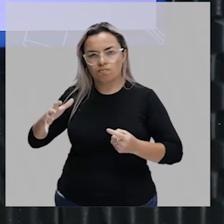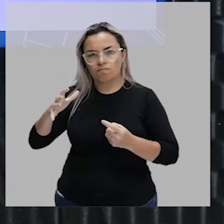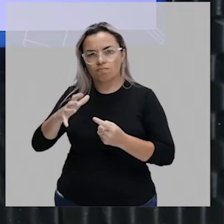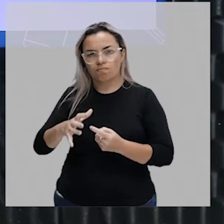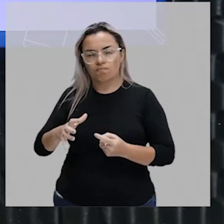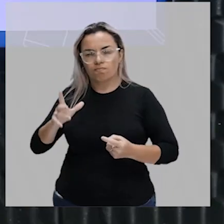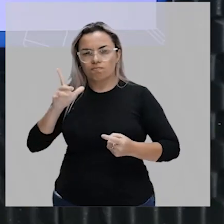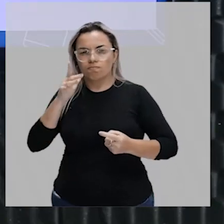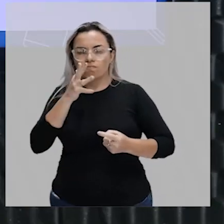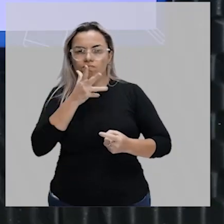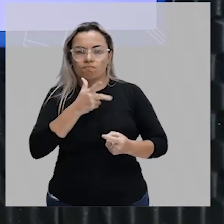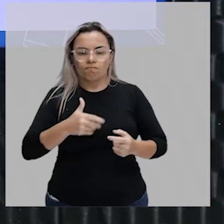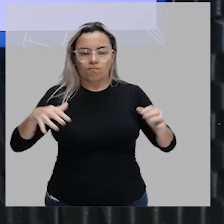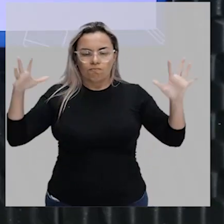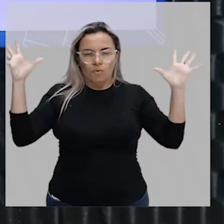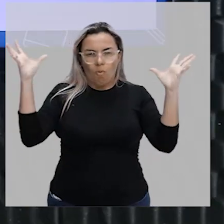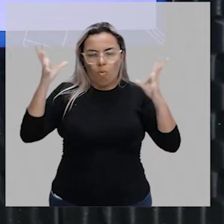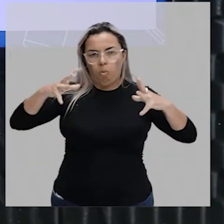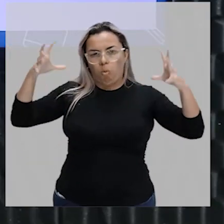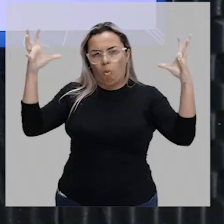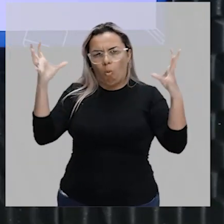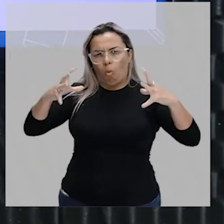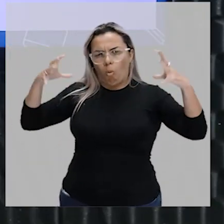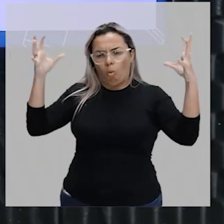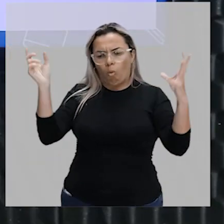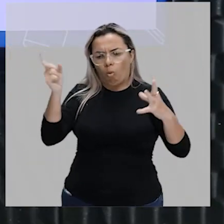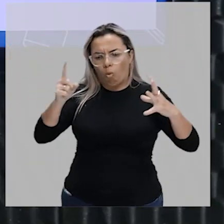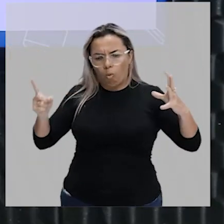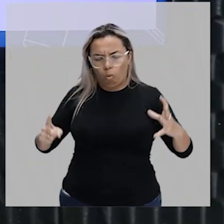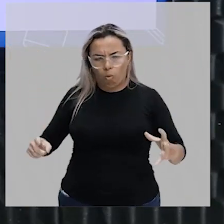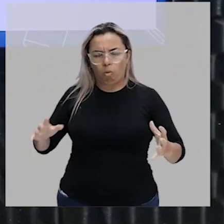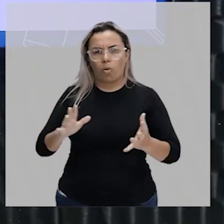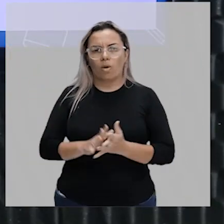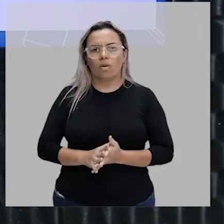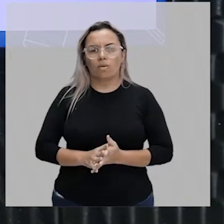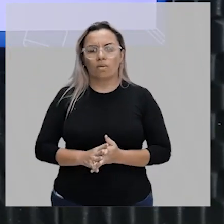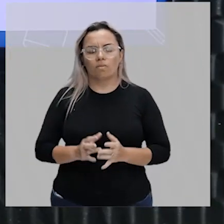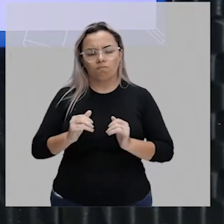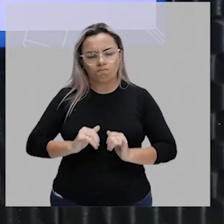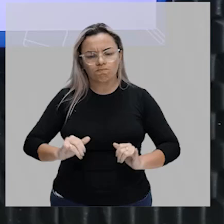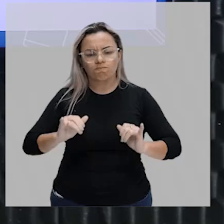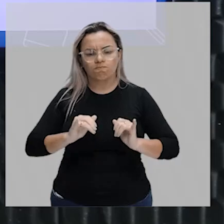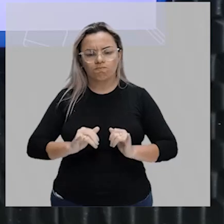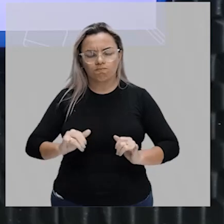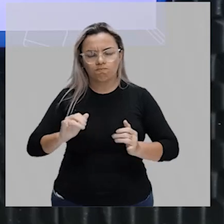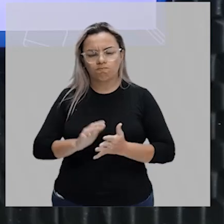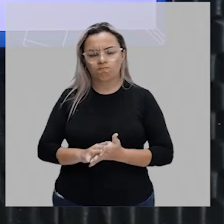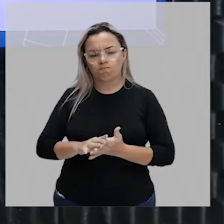relâmpagos. Essa foi uma outra informação que eles tiveram de levar em consideração. Então, uma atmosfera